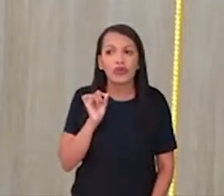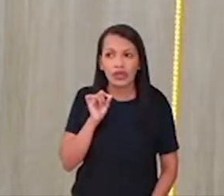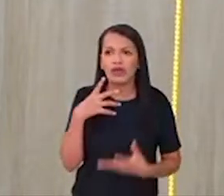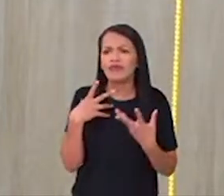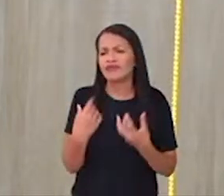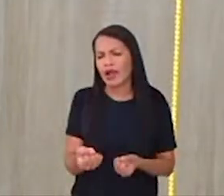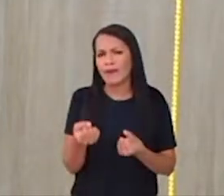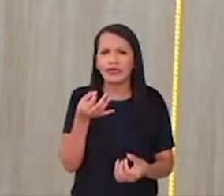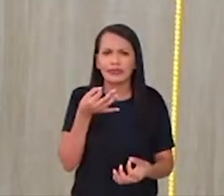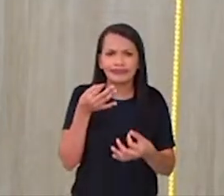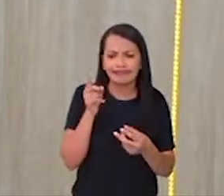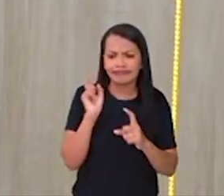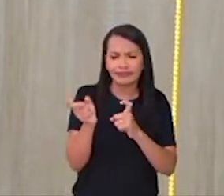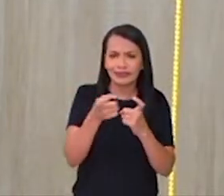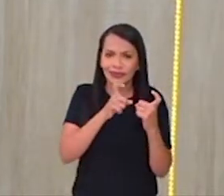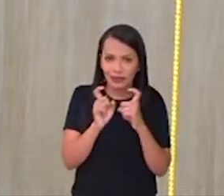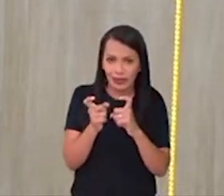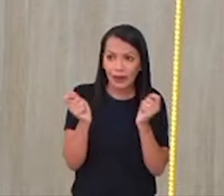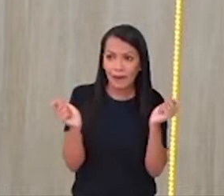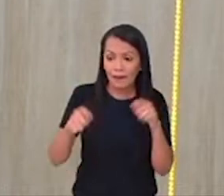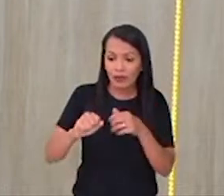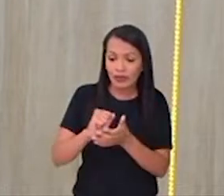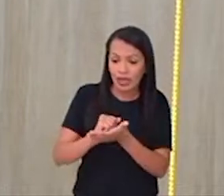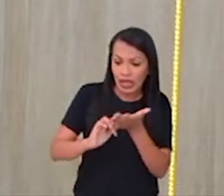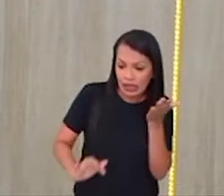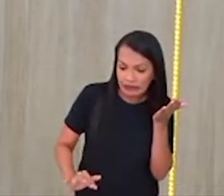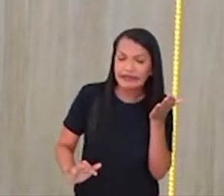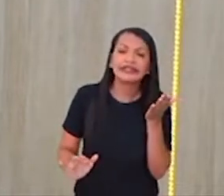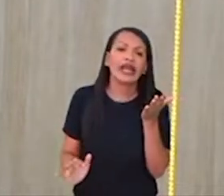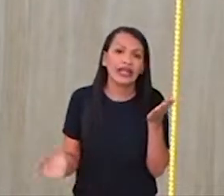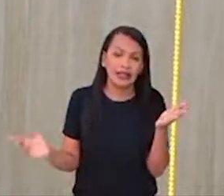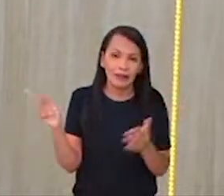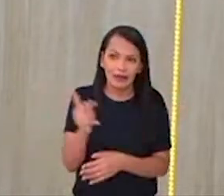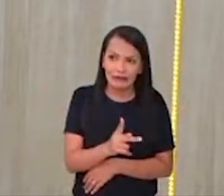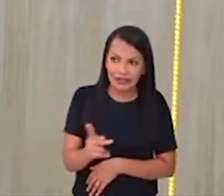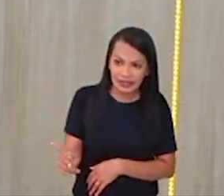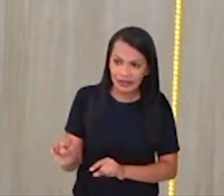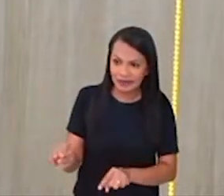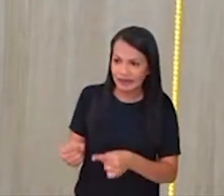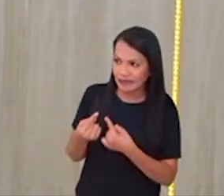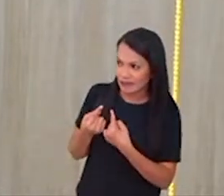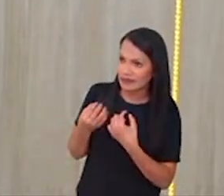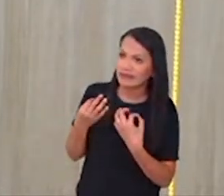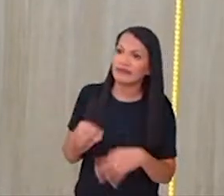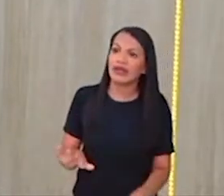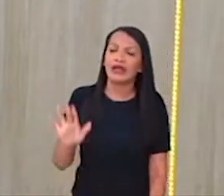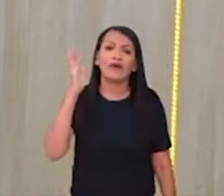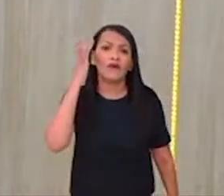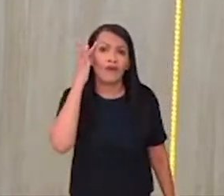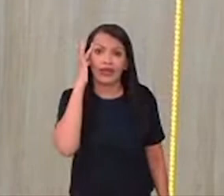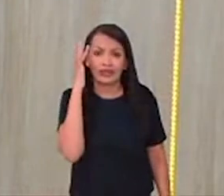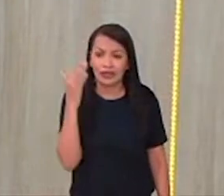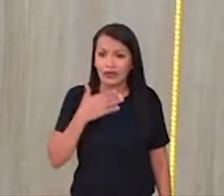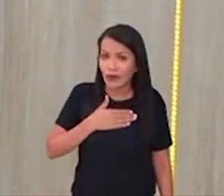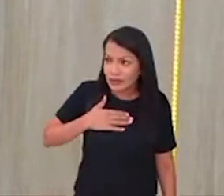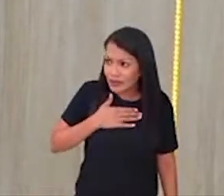gente vai discutir sobre elas. A gente pode, por exemplo, jogar um desafio para a professora Vivi, fazer uma outra oração. Eu acho que ela não gostou não, mas a